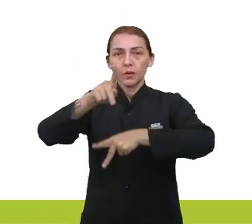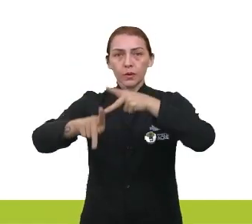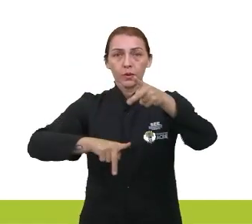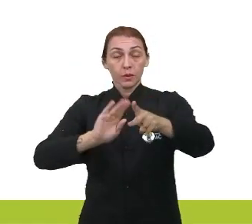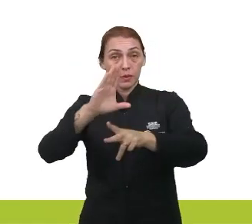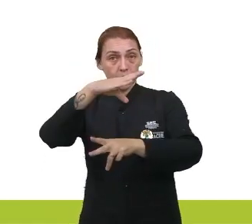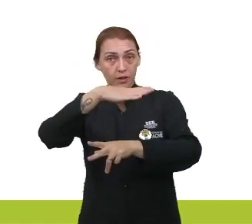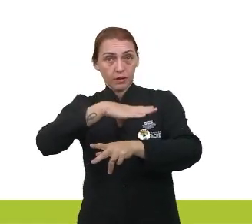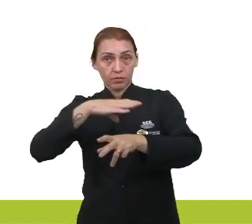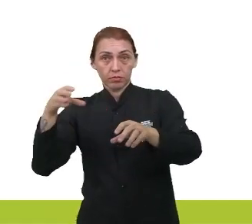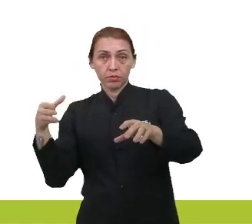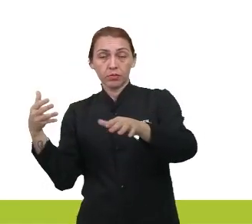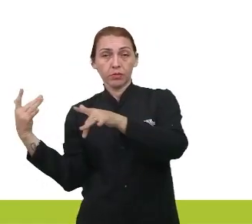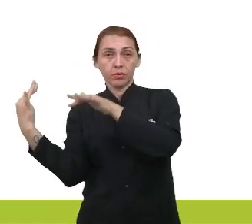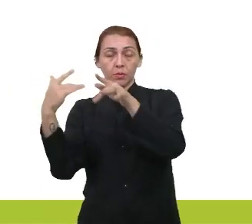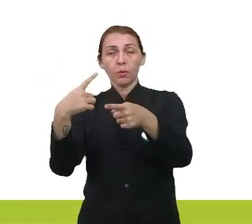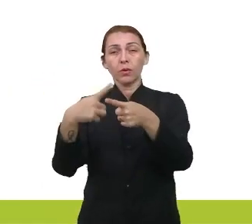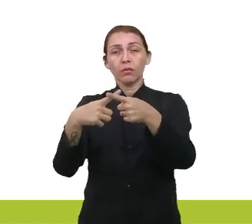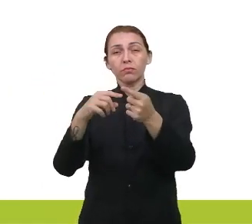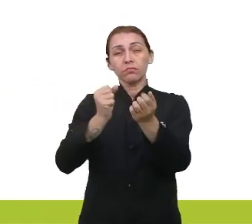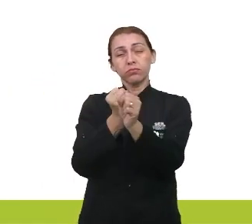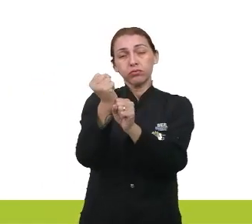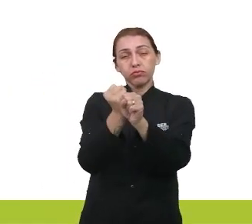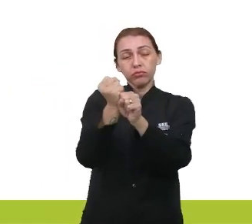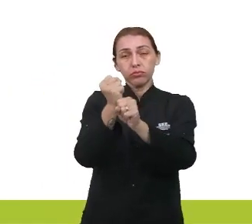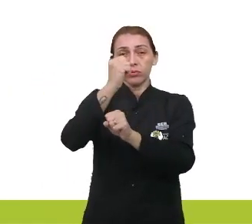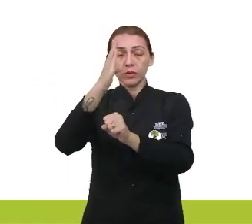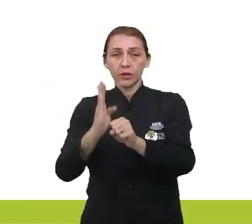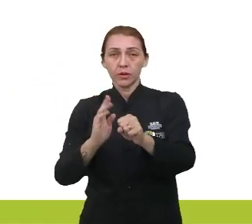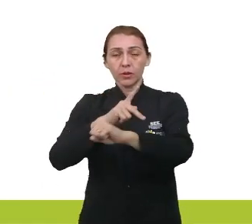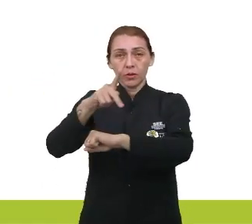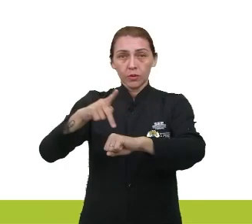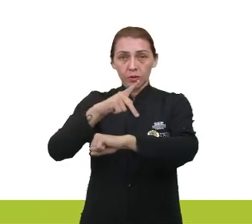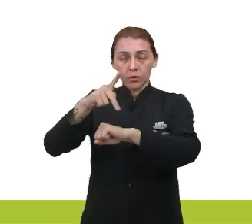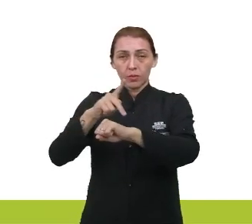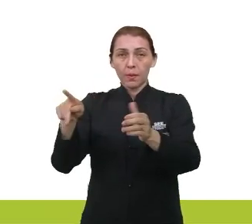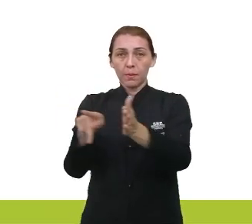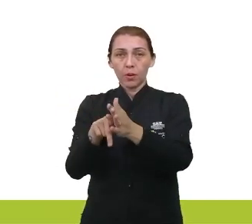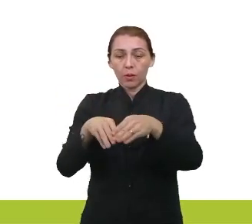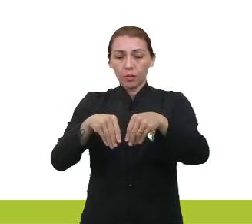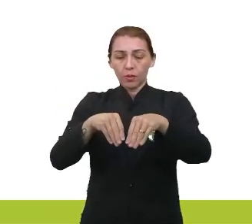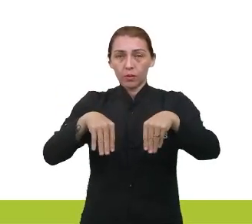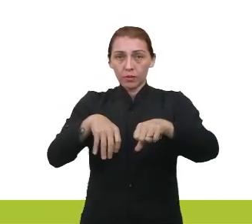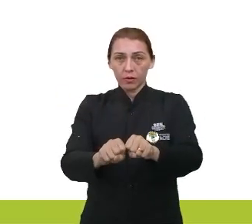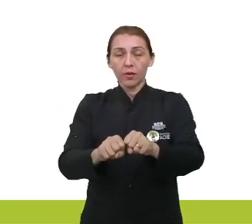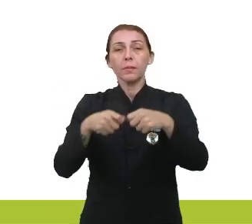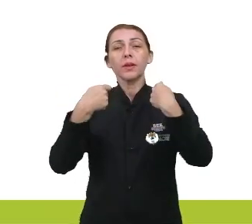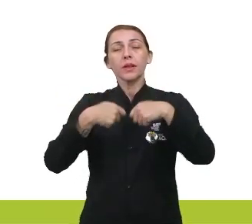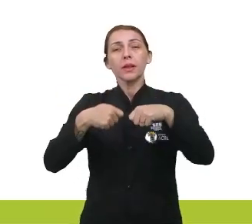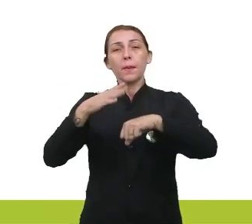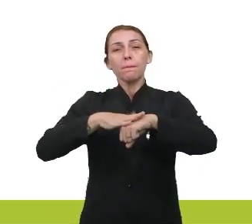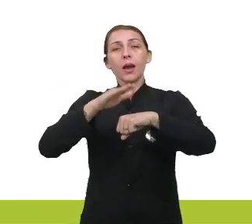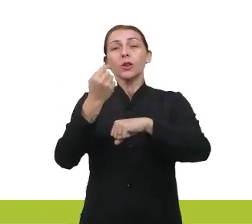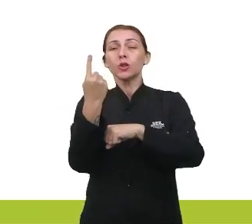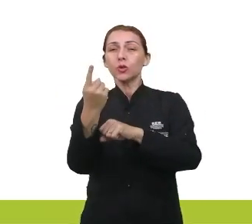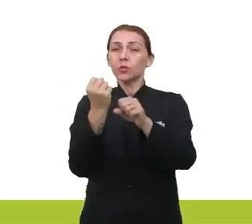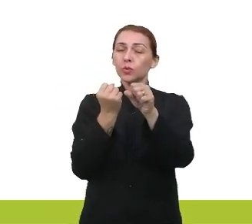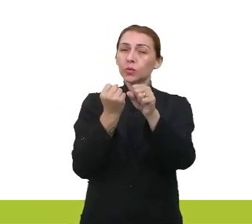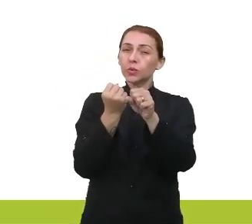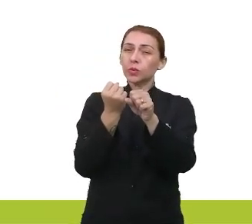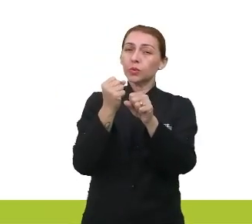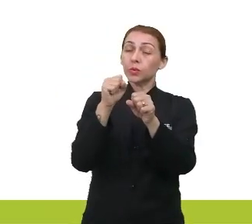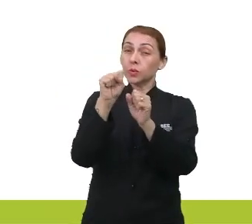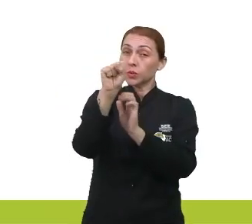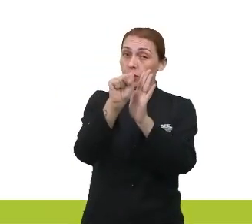as cidades, pois durante séculos o Brasil foi um país agrário. Foi necessário mais de um século,